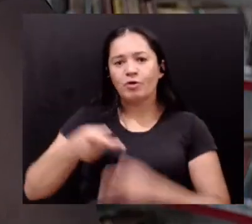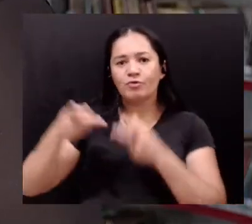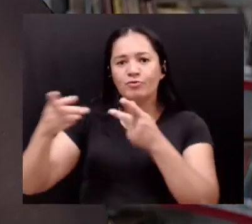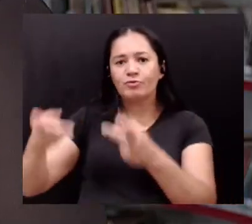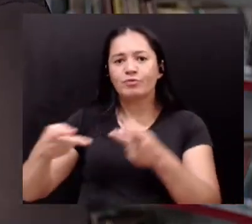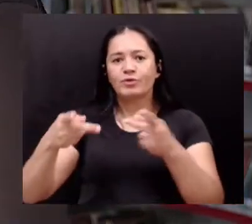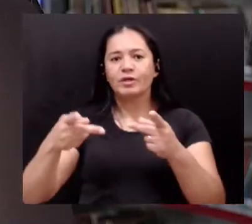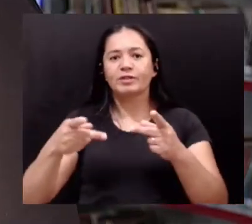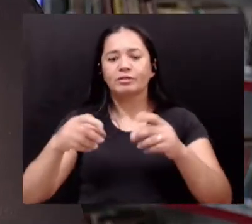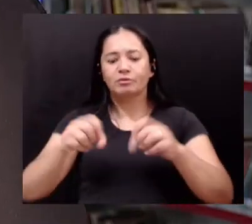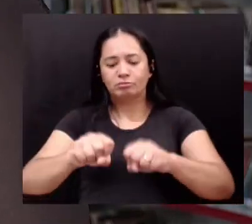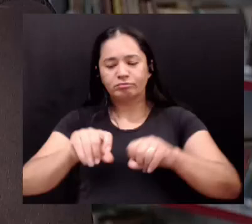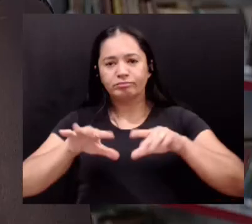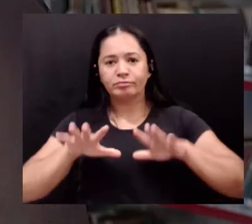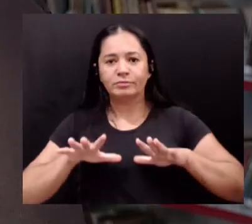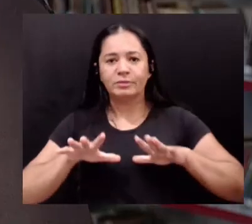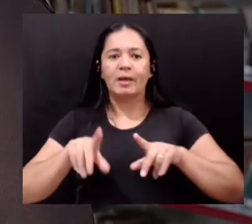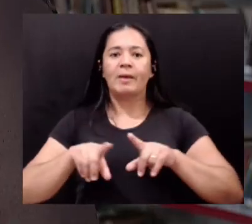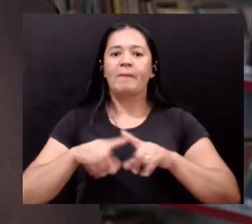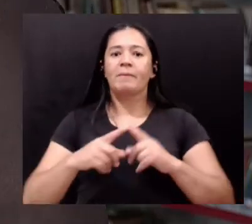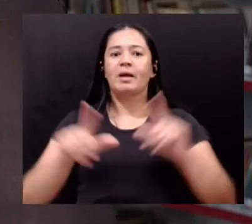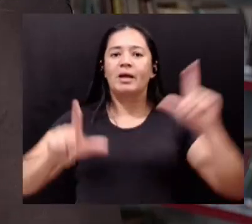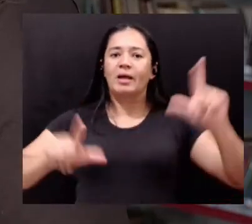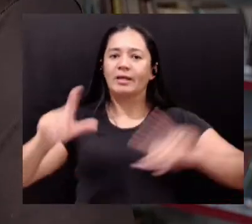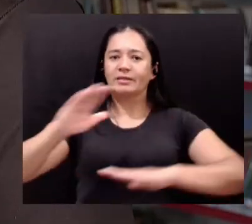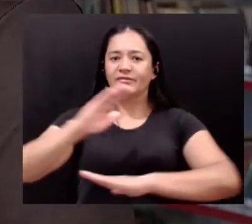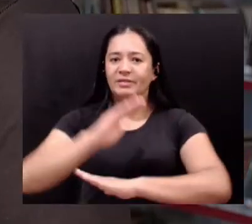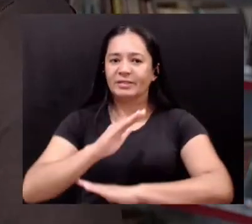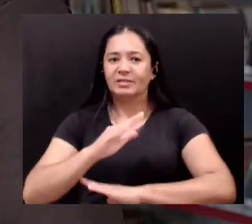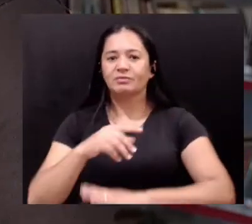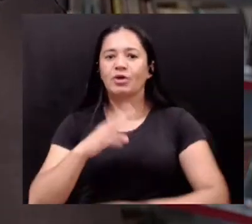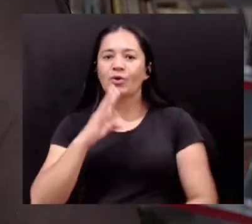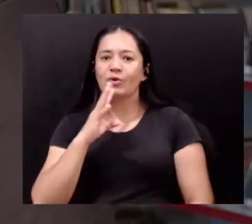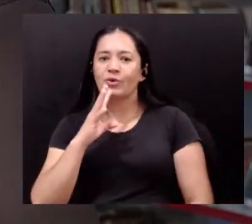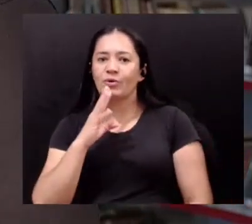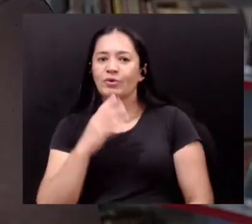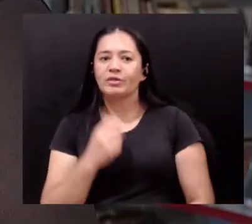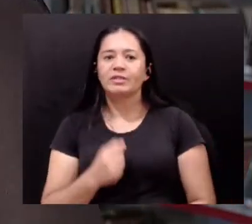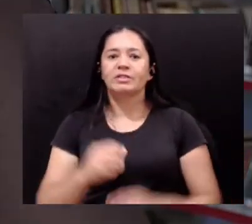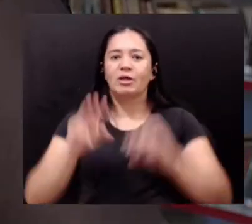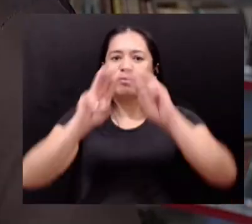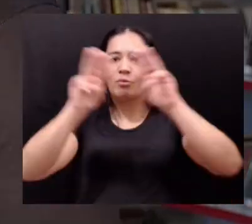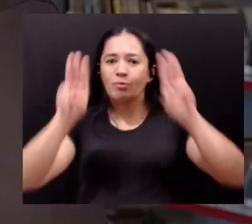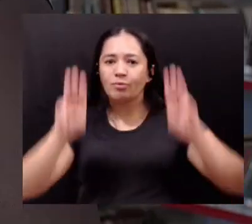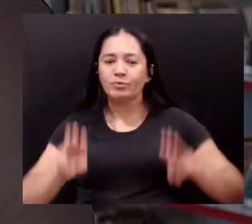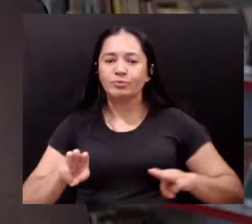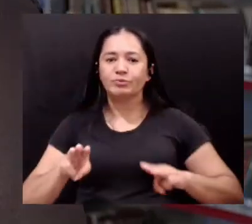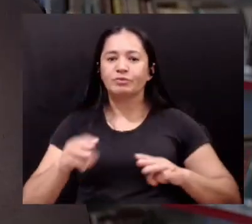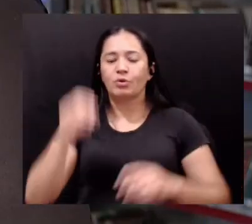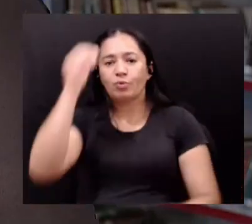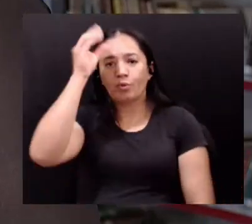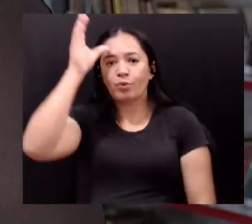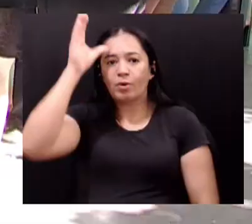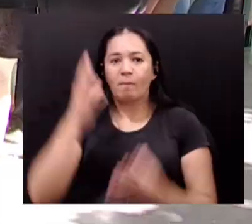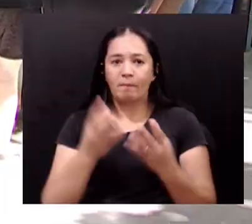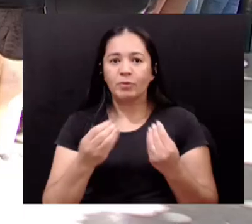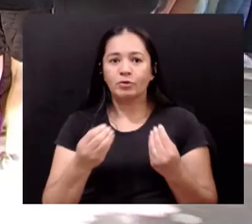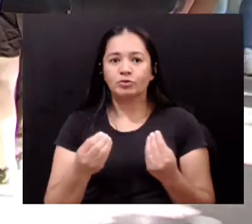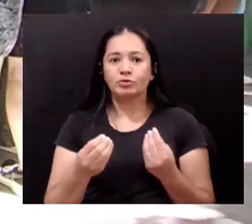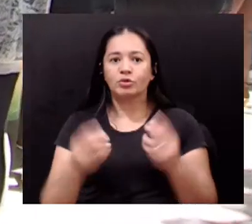mas a própria TV Câmara, a gente conheceu um pouquinho do museu. Então trouxe muito conhecimento para eles sobre política no